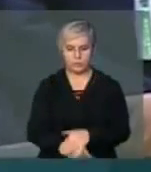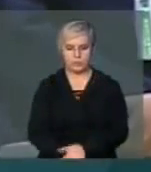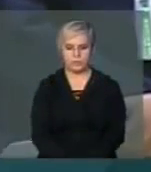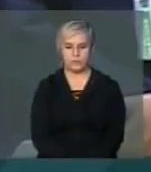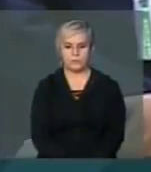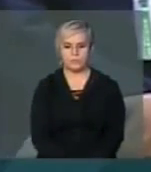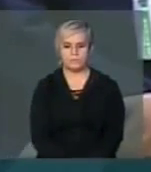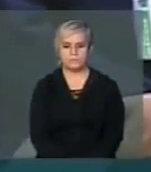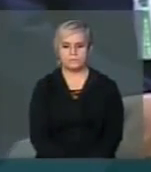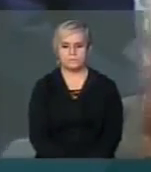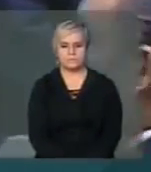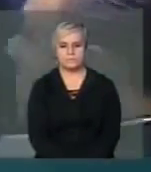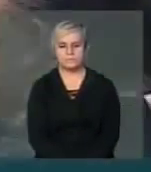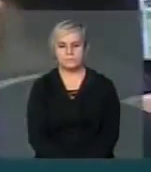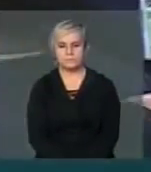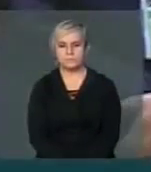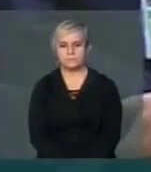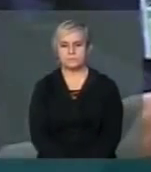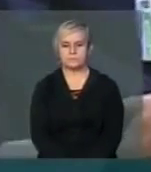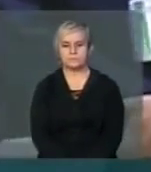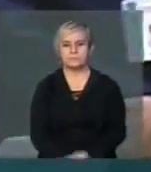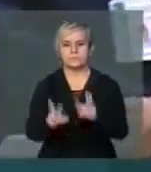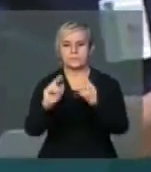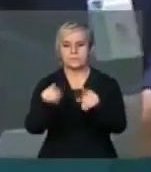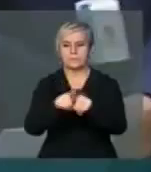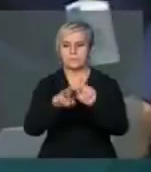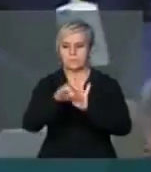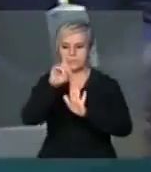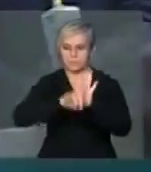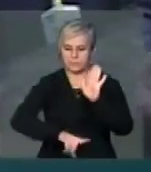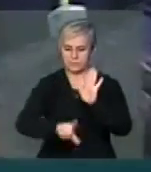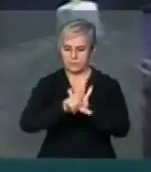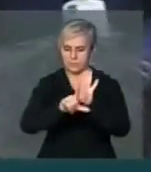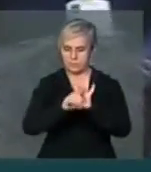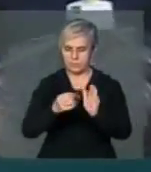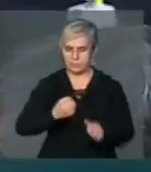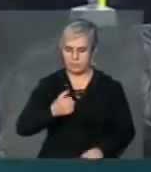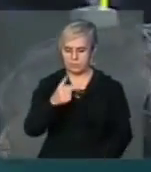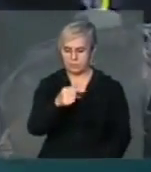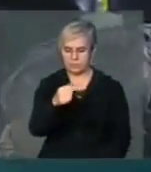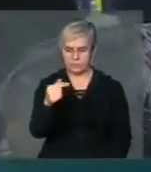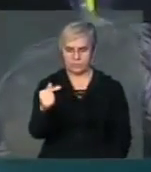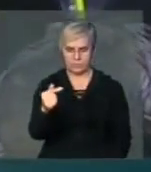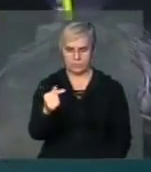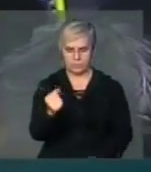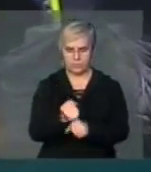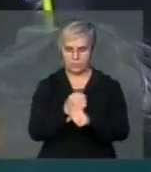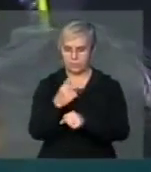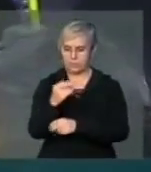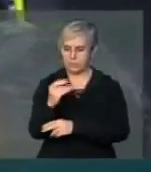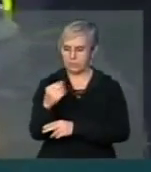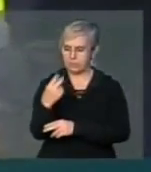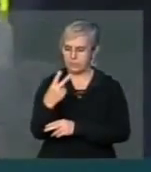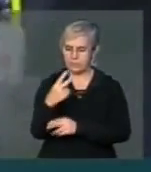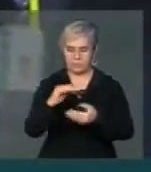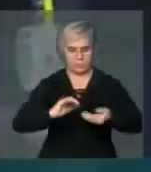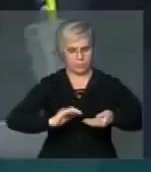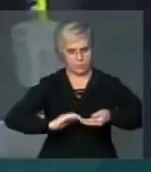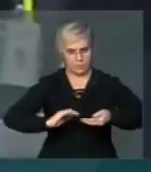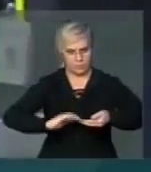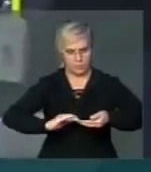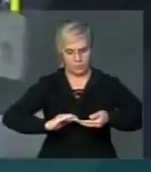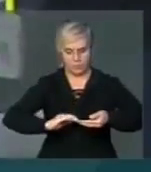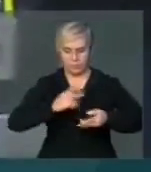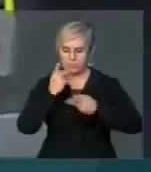Só para concluir, senhor presidente. Igualmente, o decreto legislativo número 77 de 2002 do Congresso Nacional,